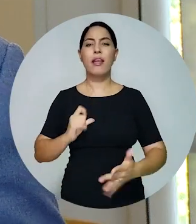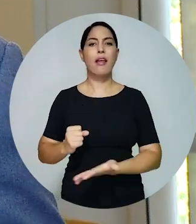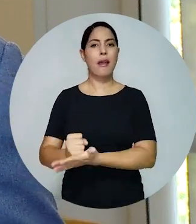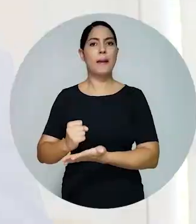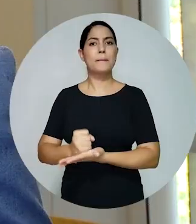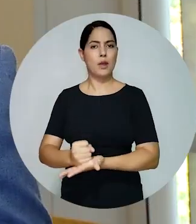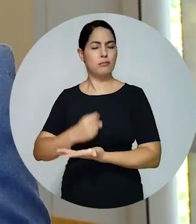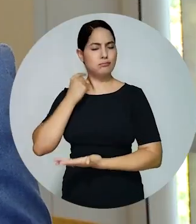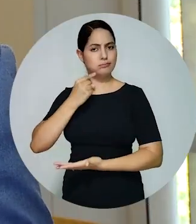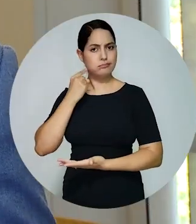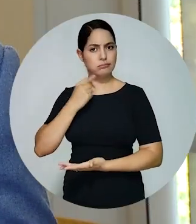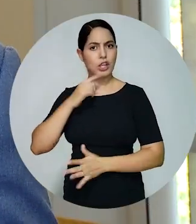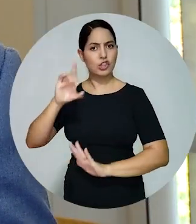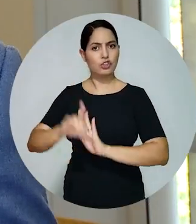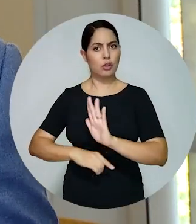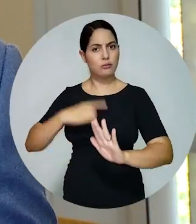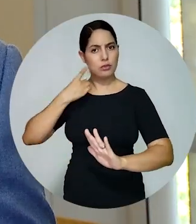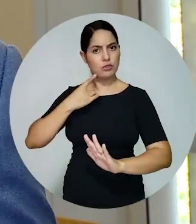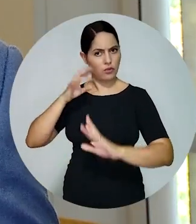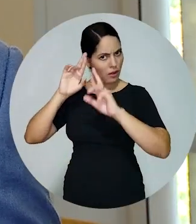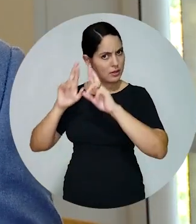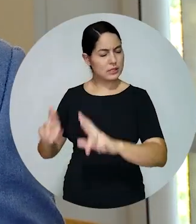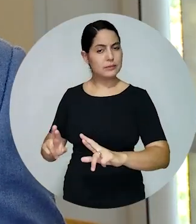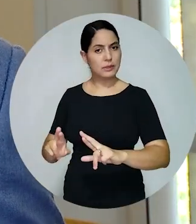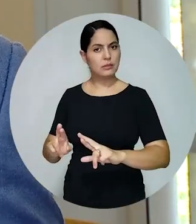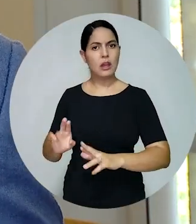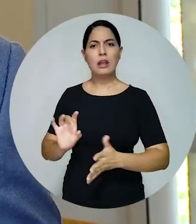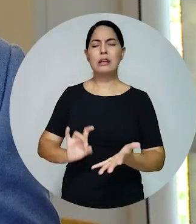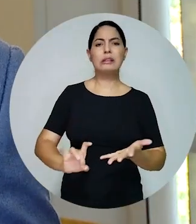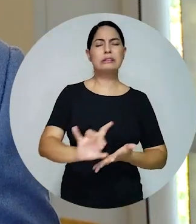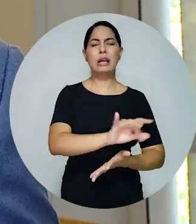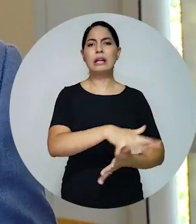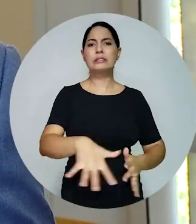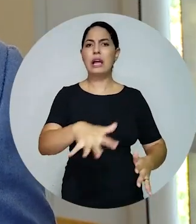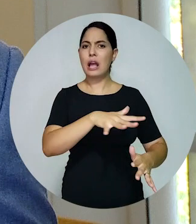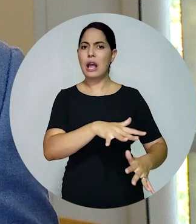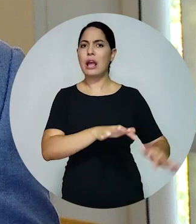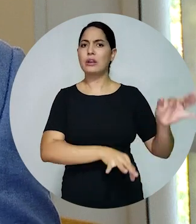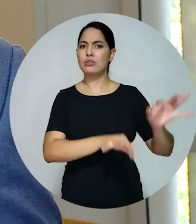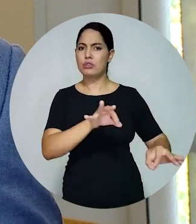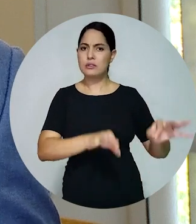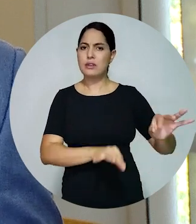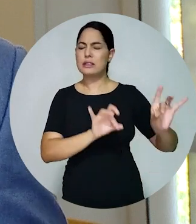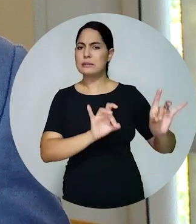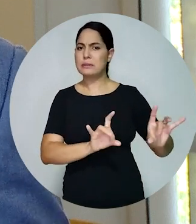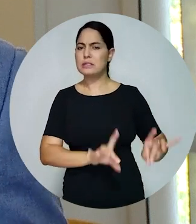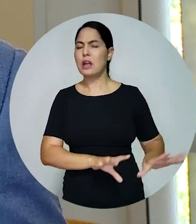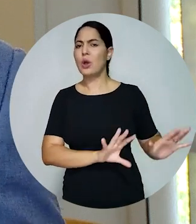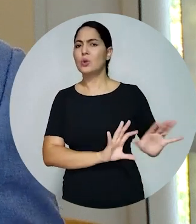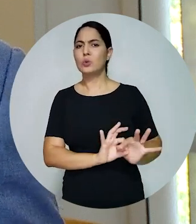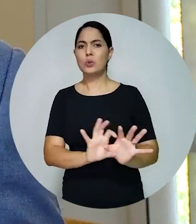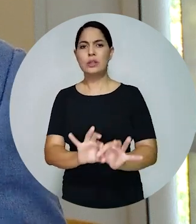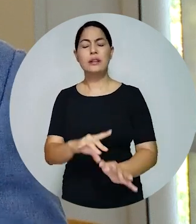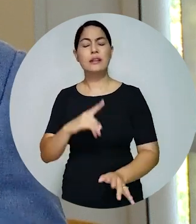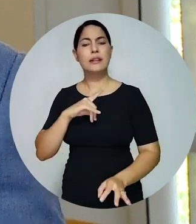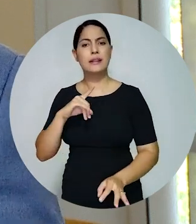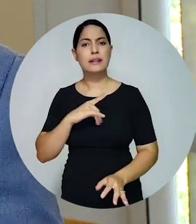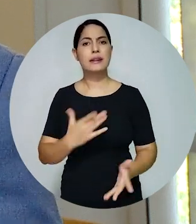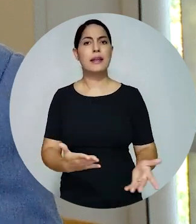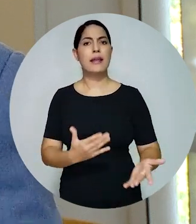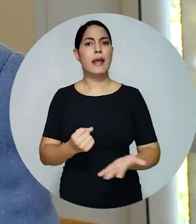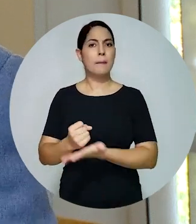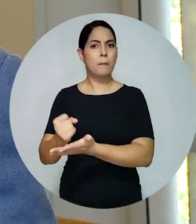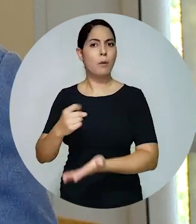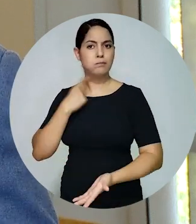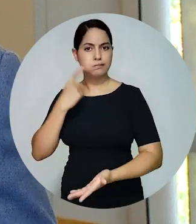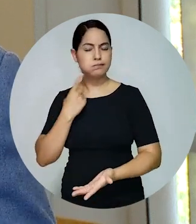como um todo. Nós vamos amparar a valorização da advocacia, nos respeito às prerrogativas de cada juizado especial, na